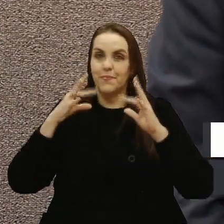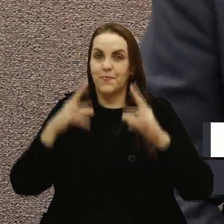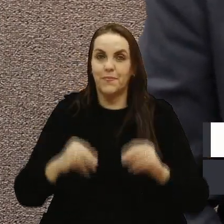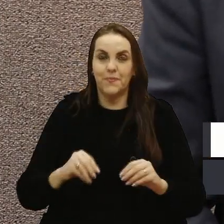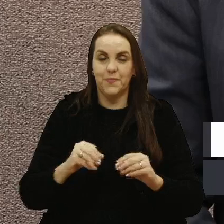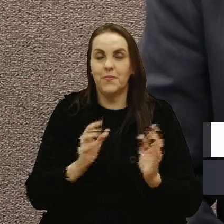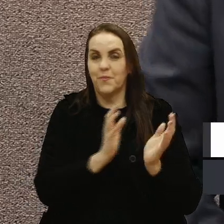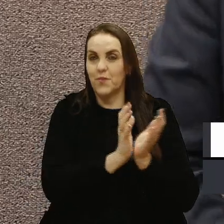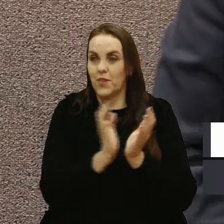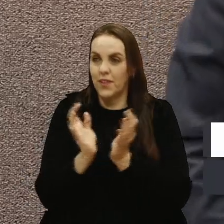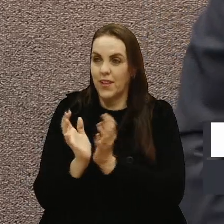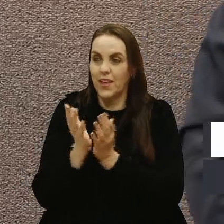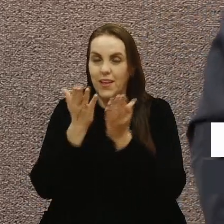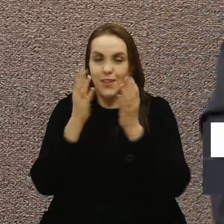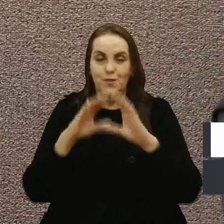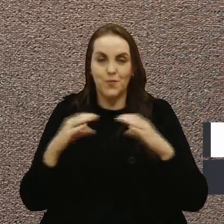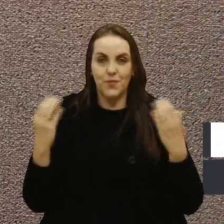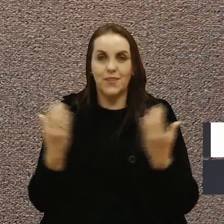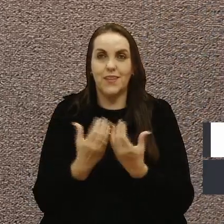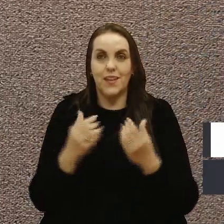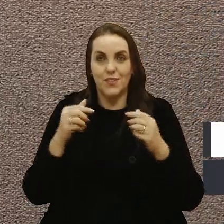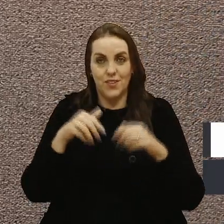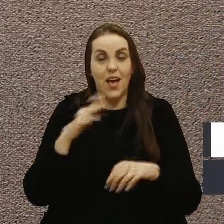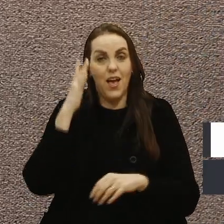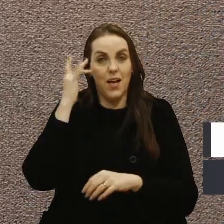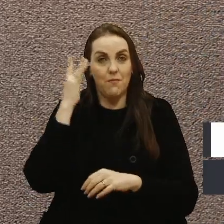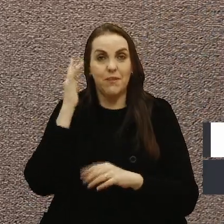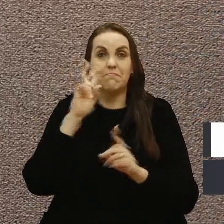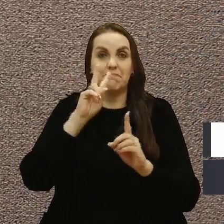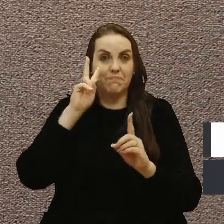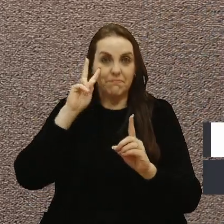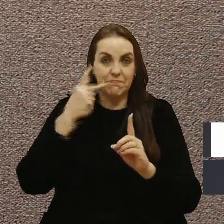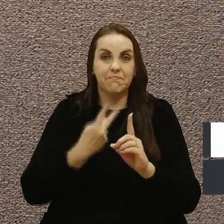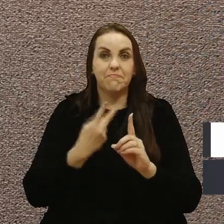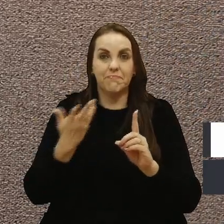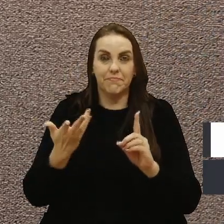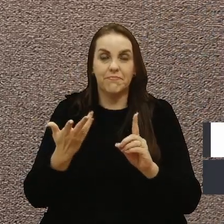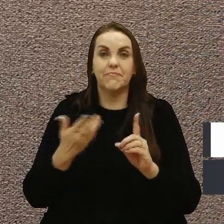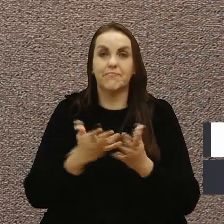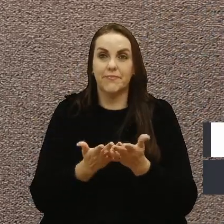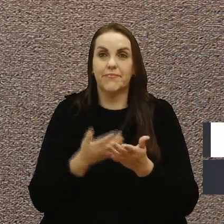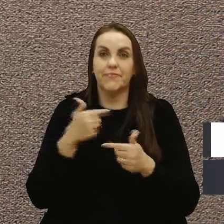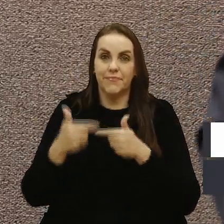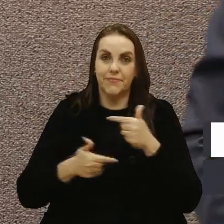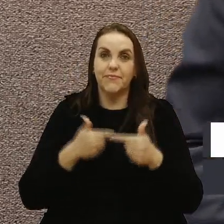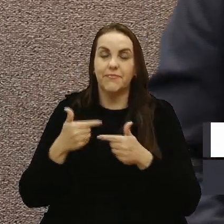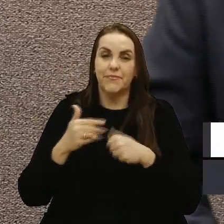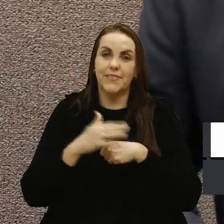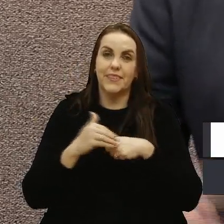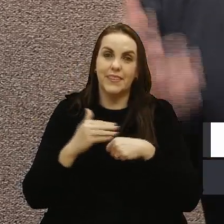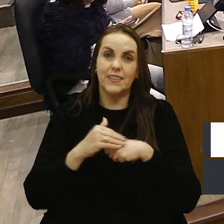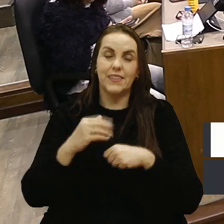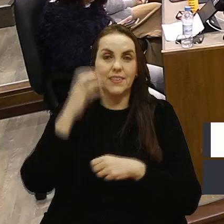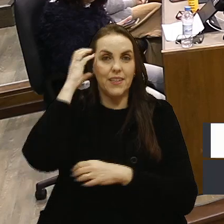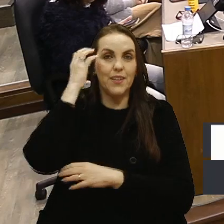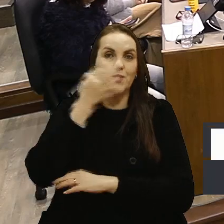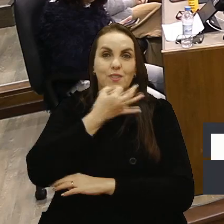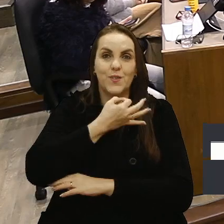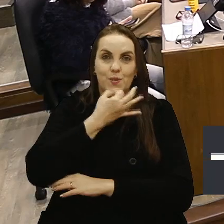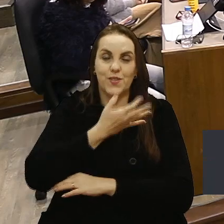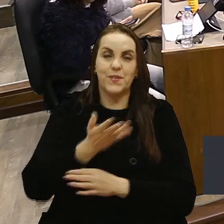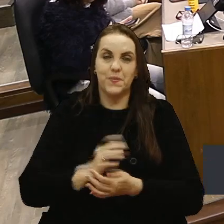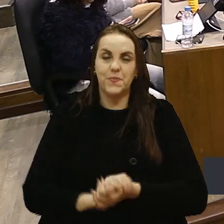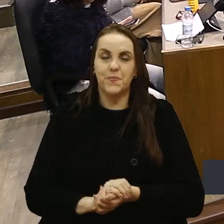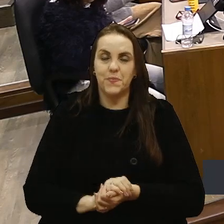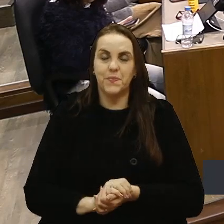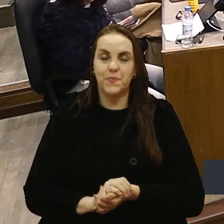amanhã esta casa reconhece o trabalho da nossa querida Rádio Caxias. Era isso, senhor presidente. Próximo